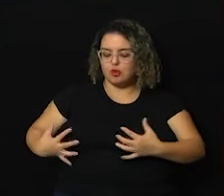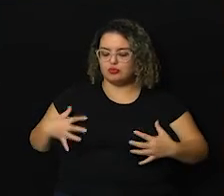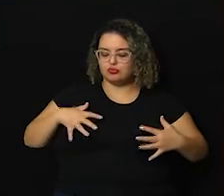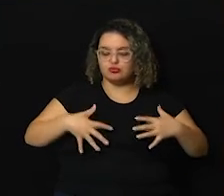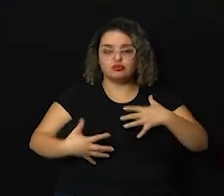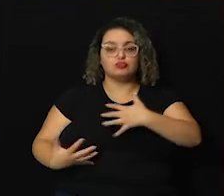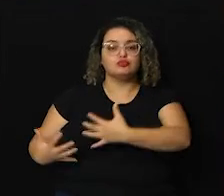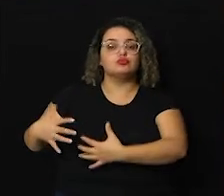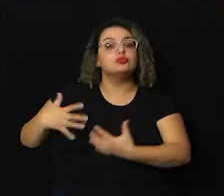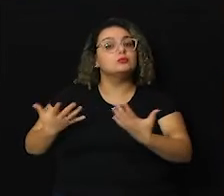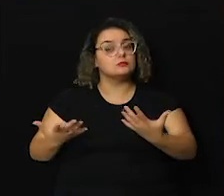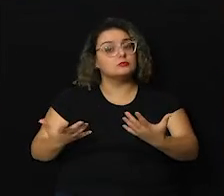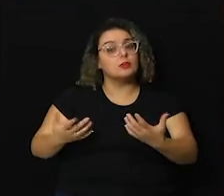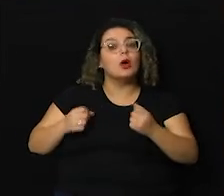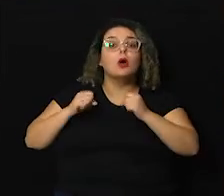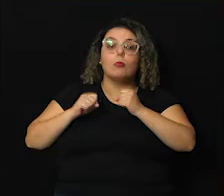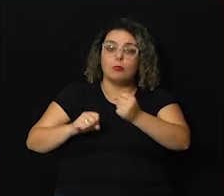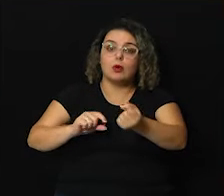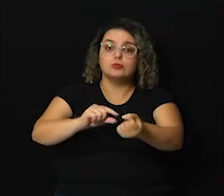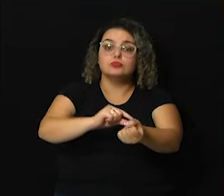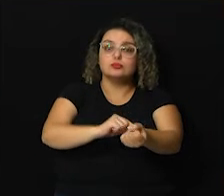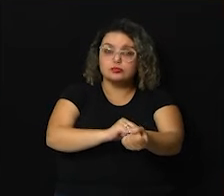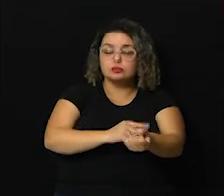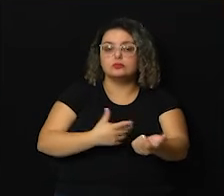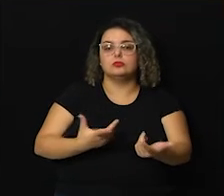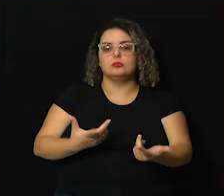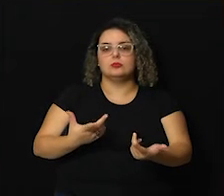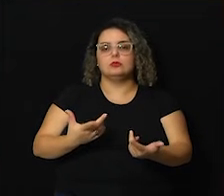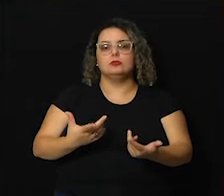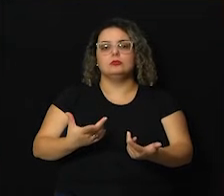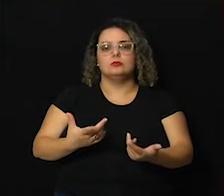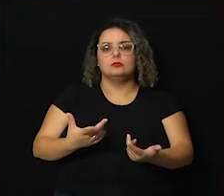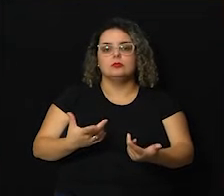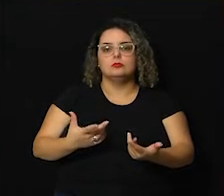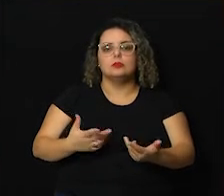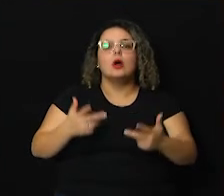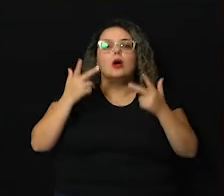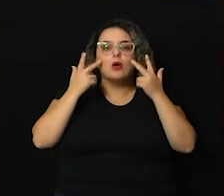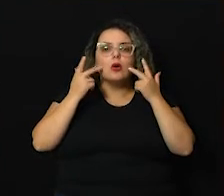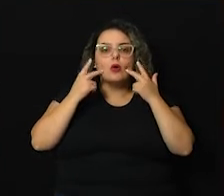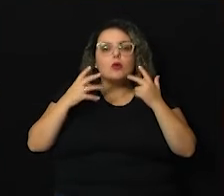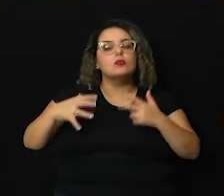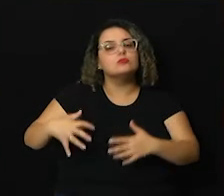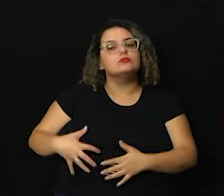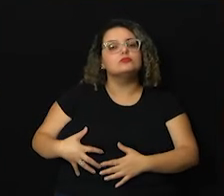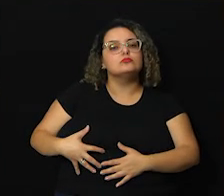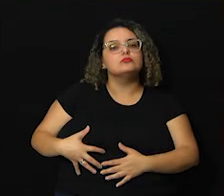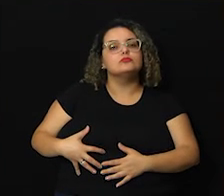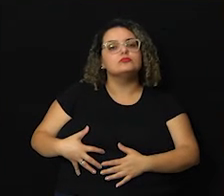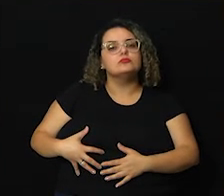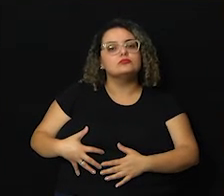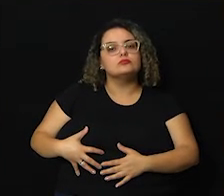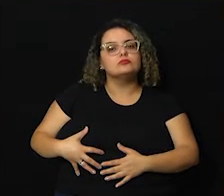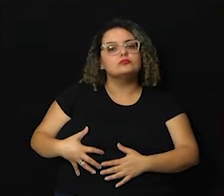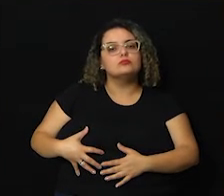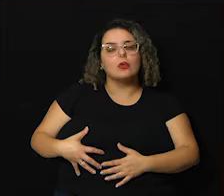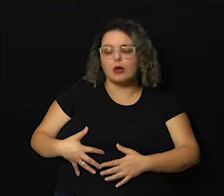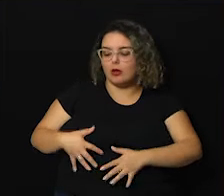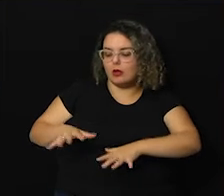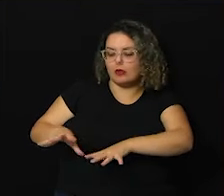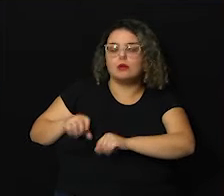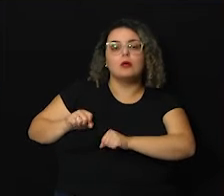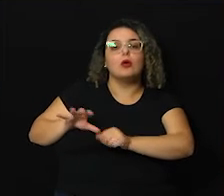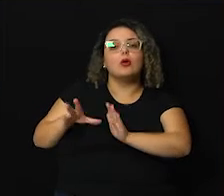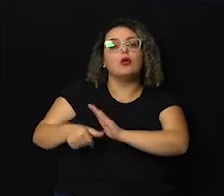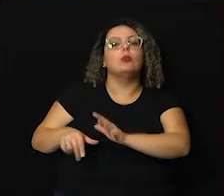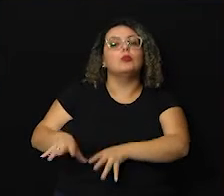ele é capaz de produzir vasos sanguíneos que levem da circulação habitual daquele órgão à circulação para ele,